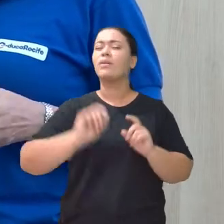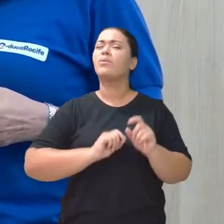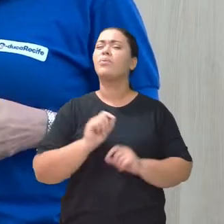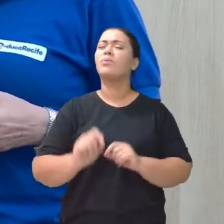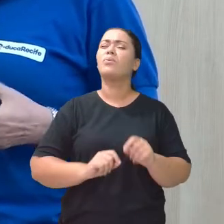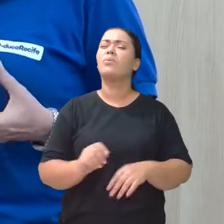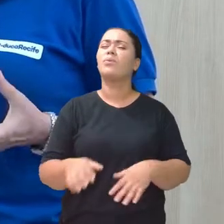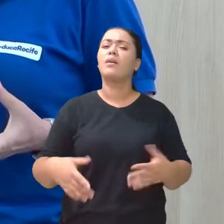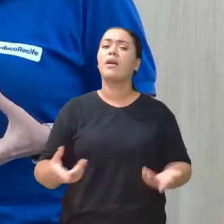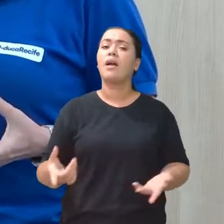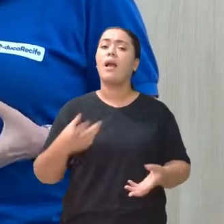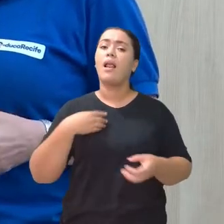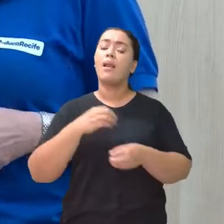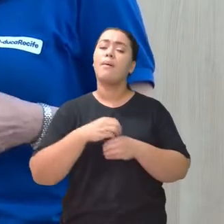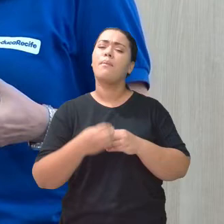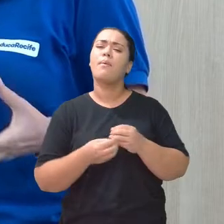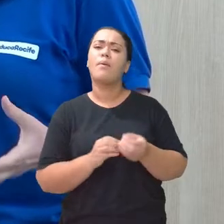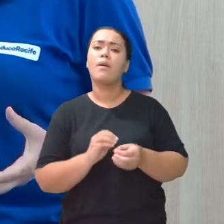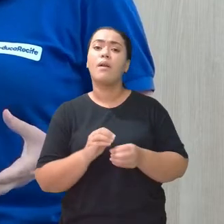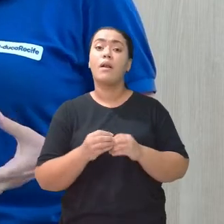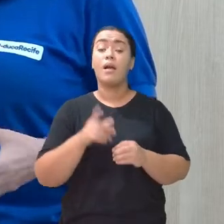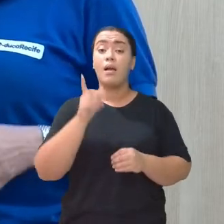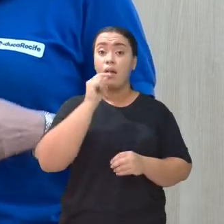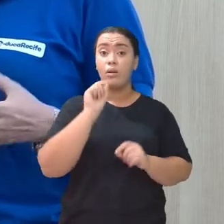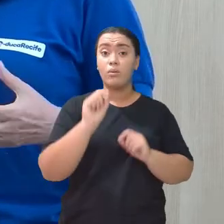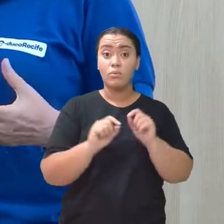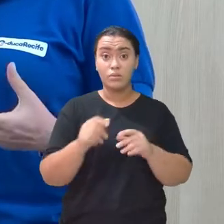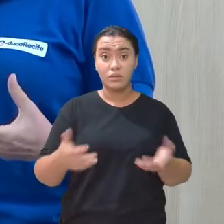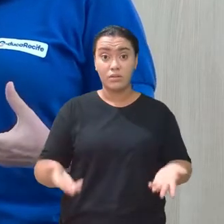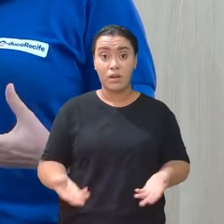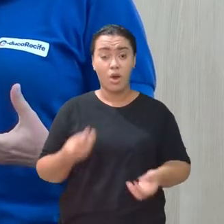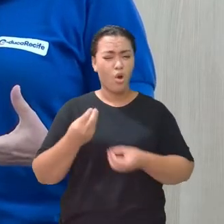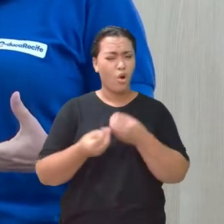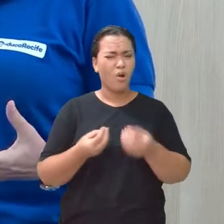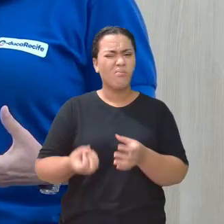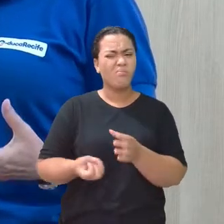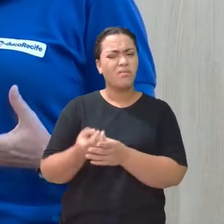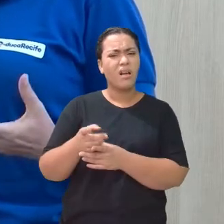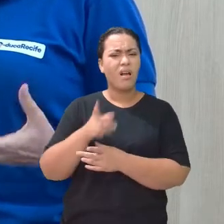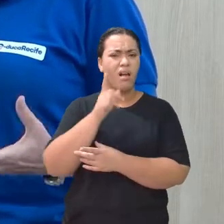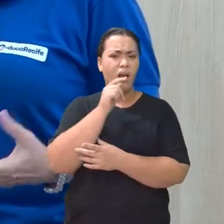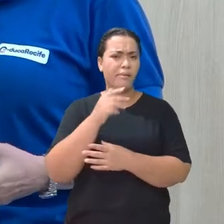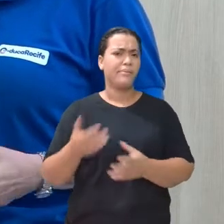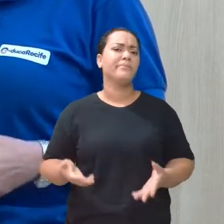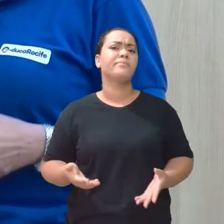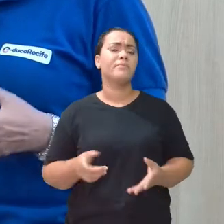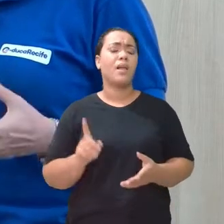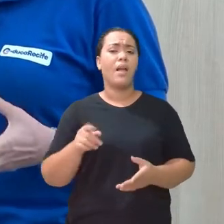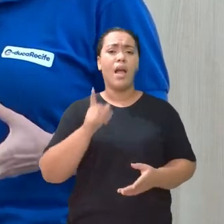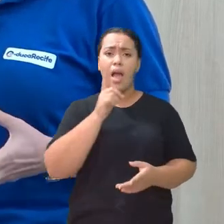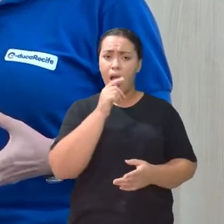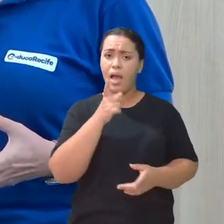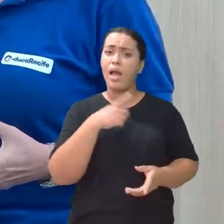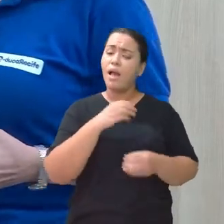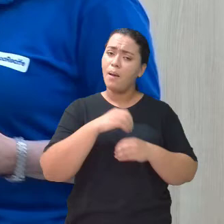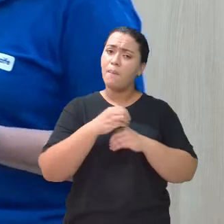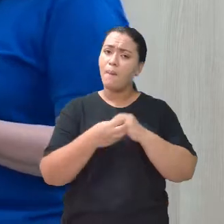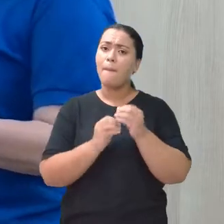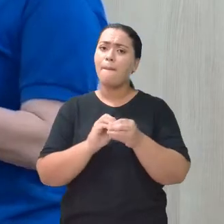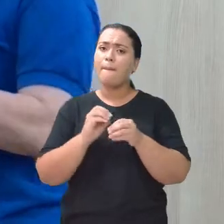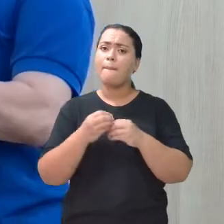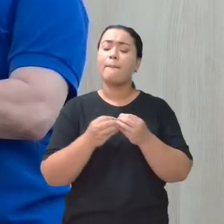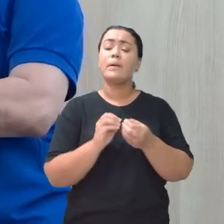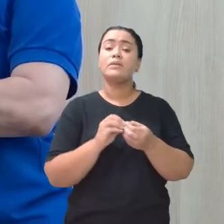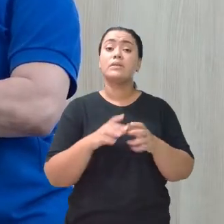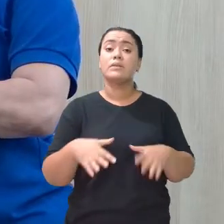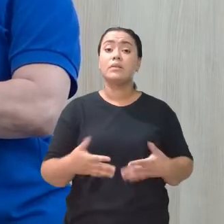que é que compõe a molécula de água, o que é que a molécula de água tem, como essa água é formada, de quê? Então, a água realmente ela é formada de moléculas. Então,